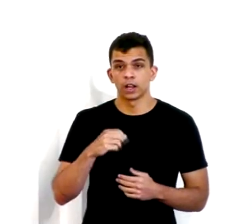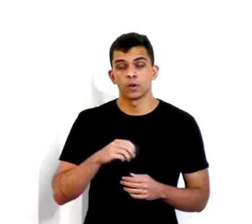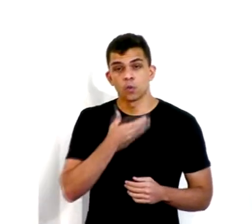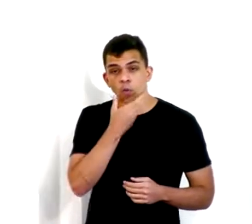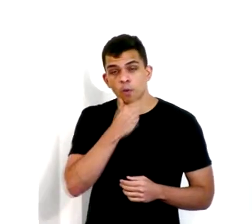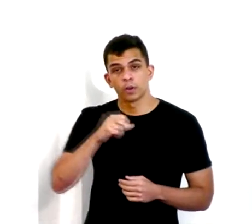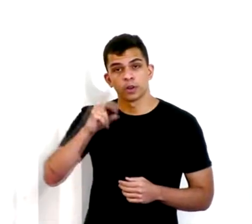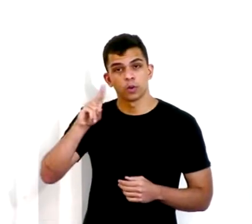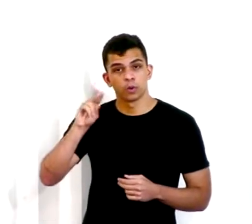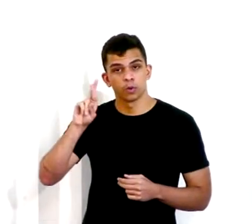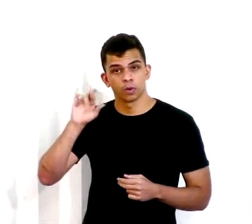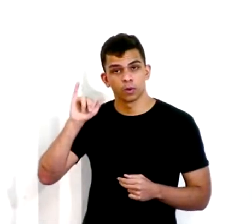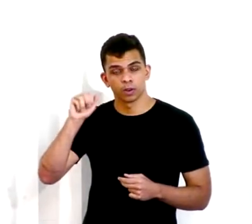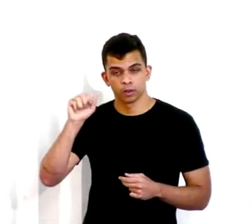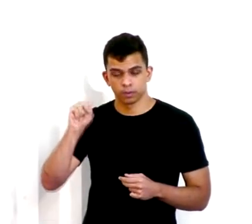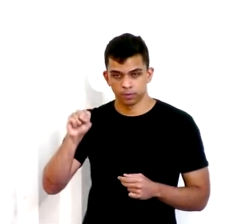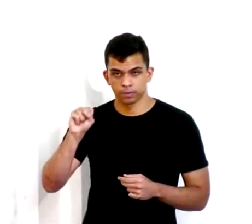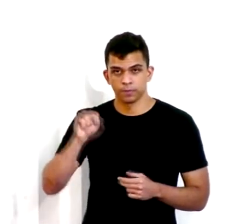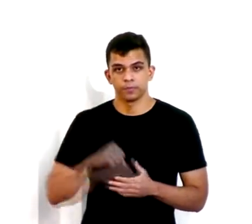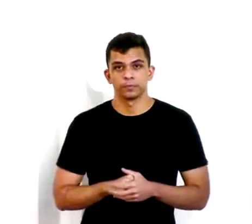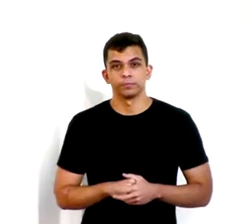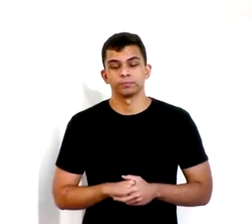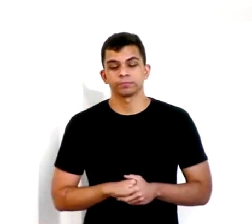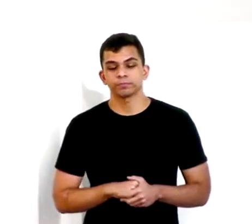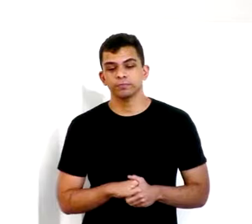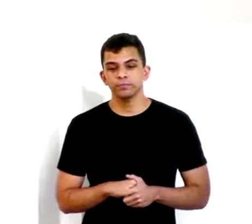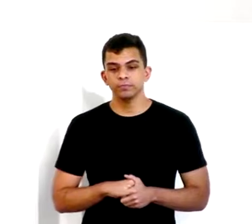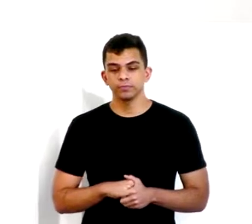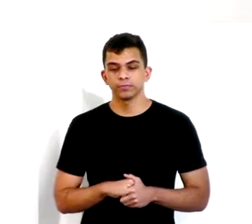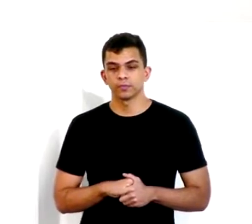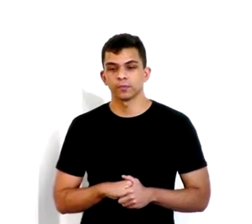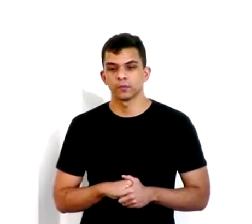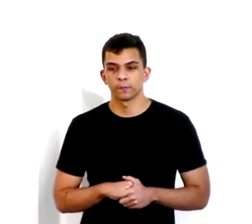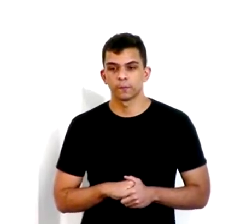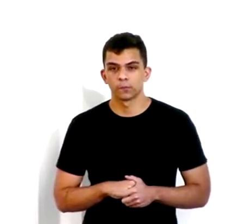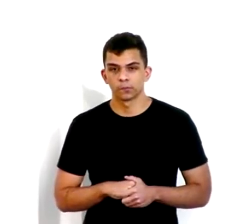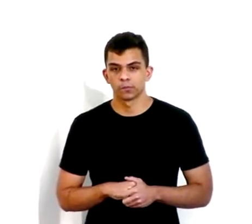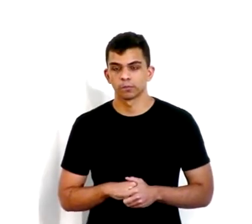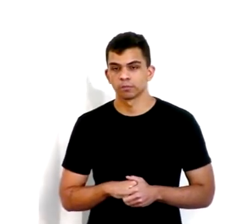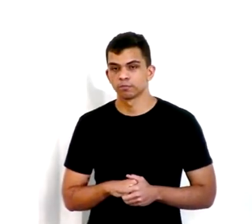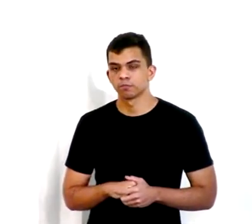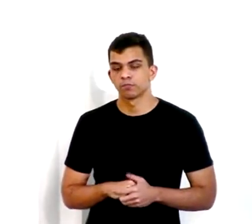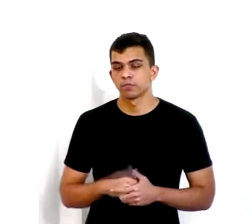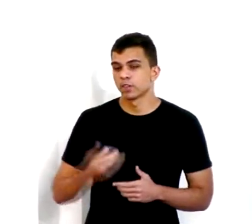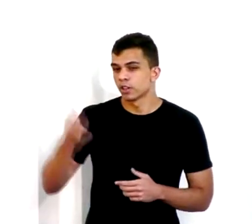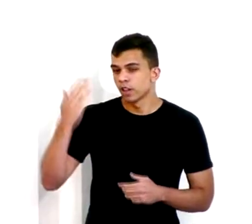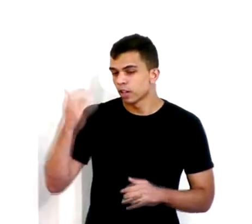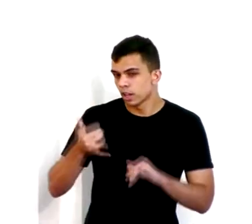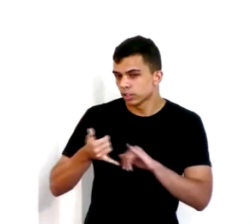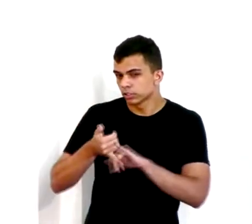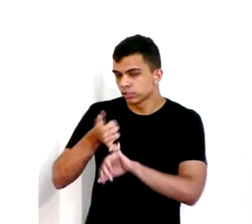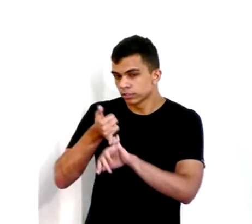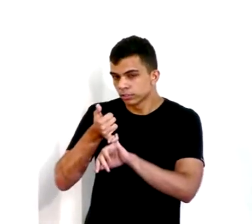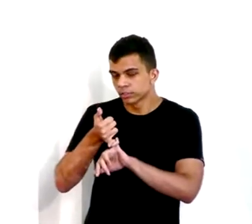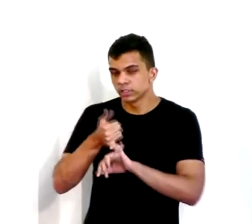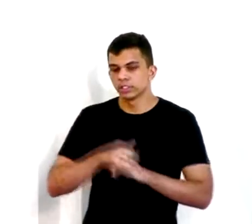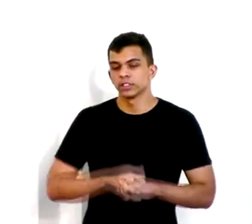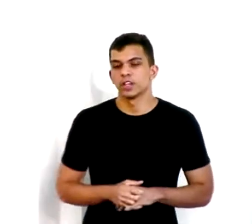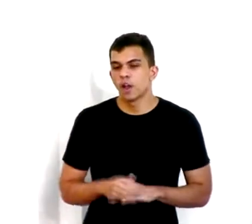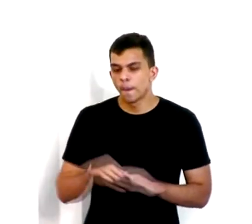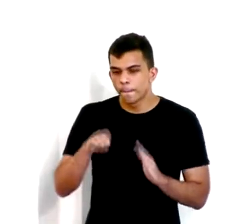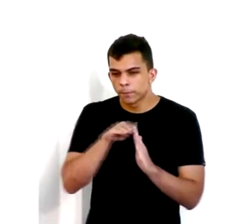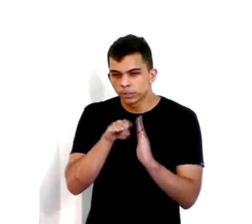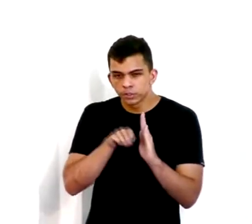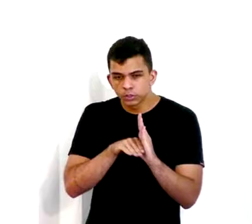Davi. Um homem que tomou a mulher do outro e planejou tudo o que planejou, passou pelo menos